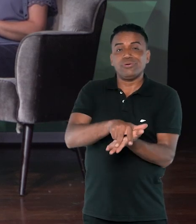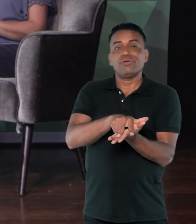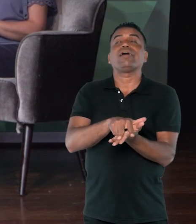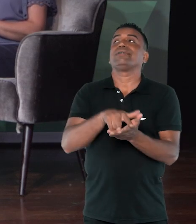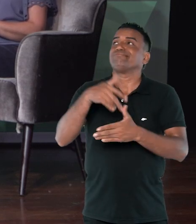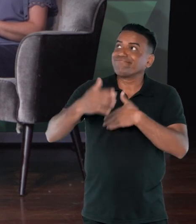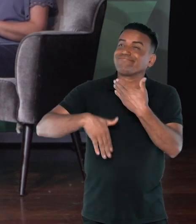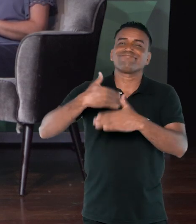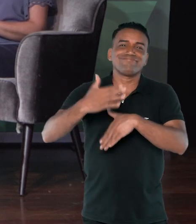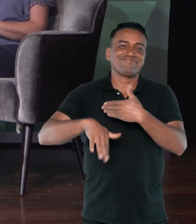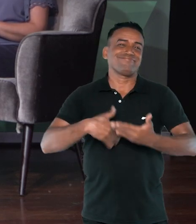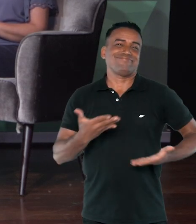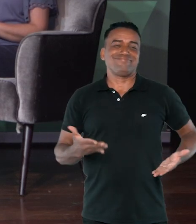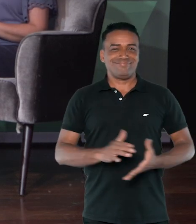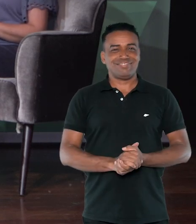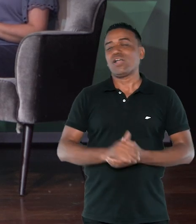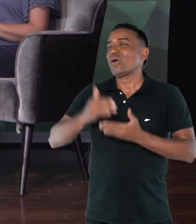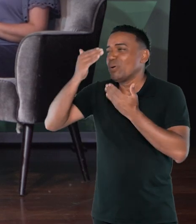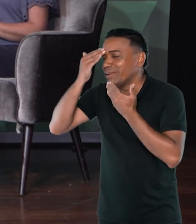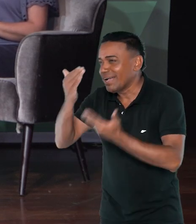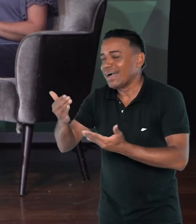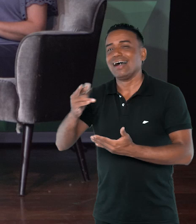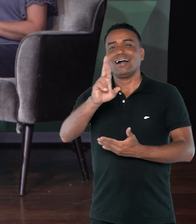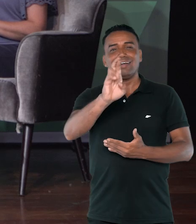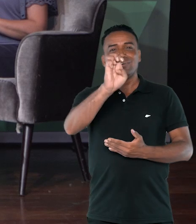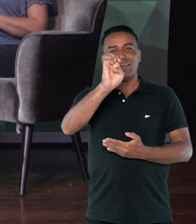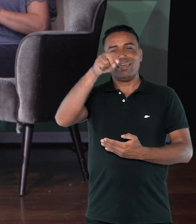na cama, coma, e por aí vai.